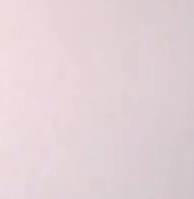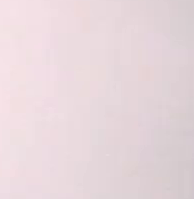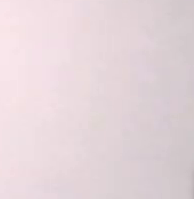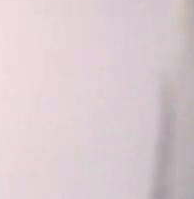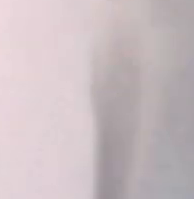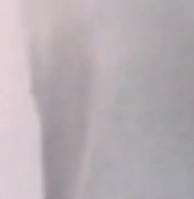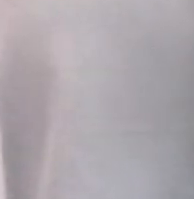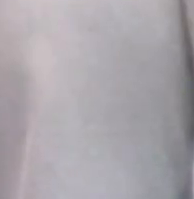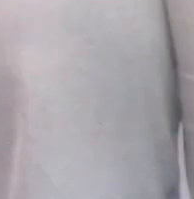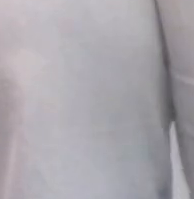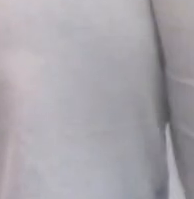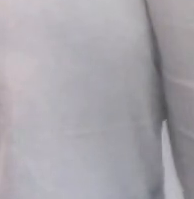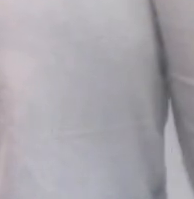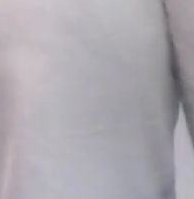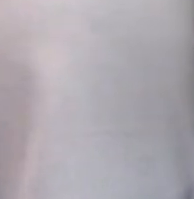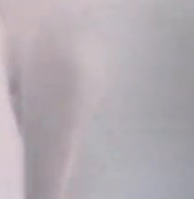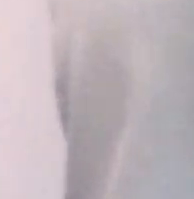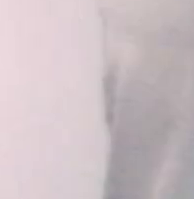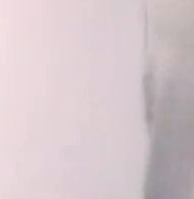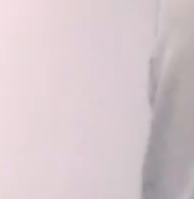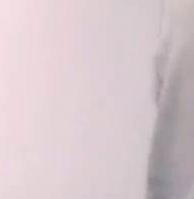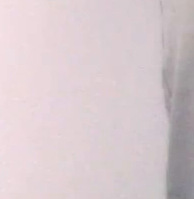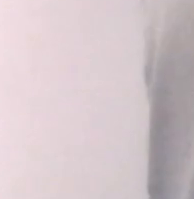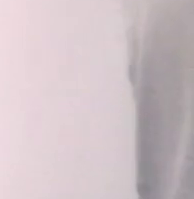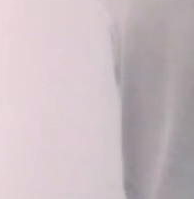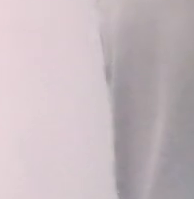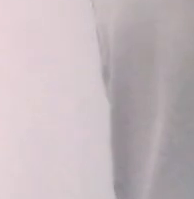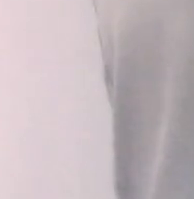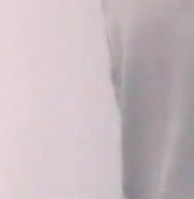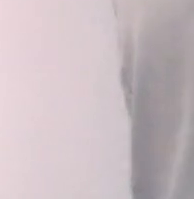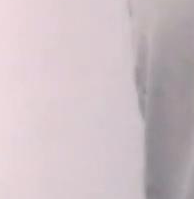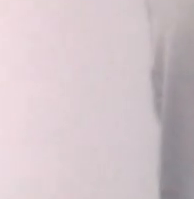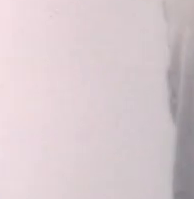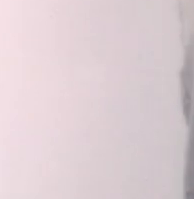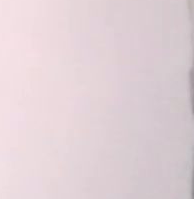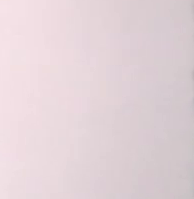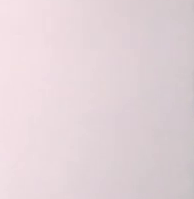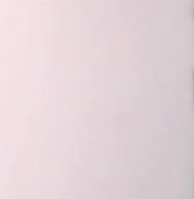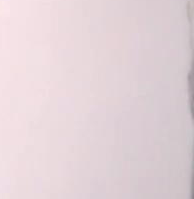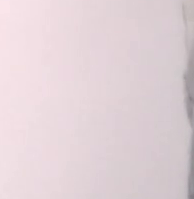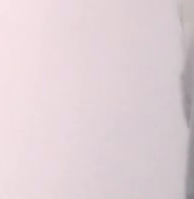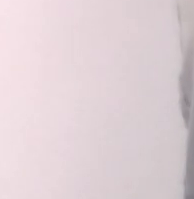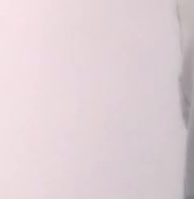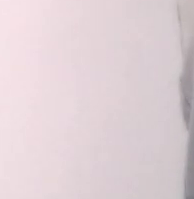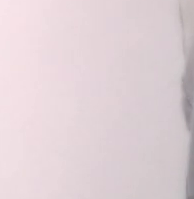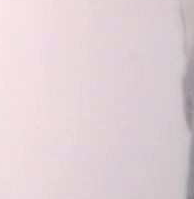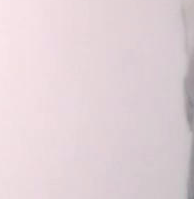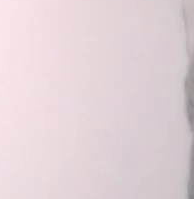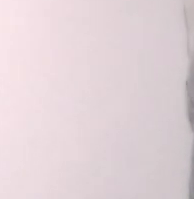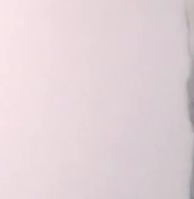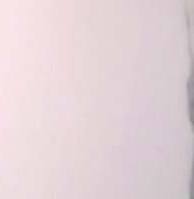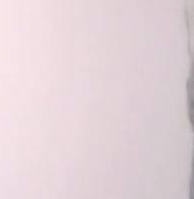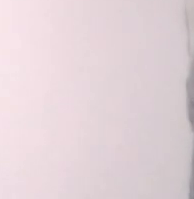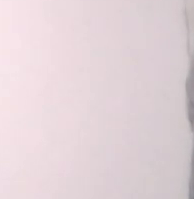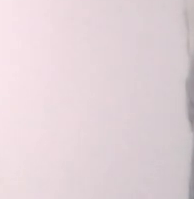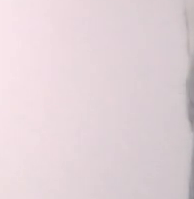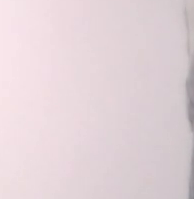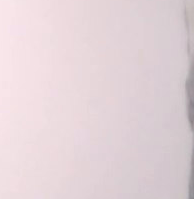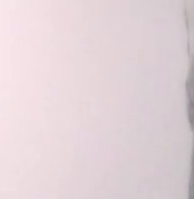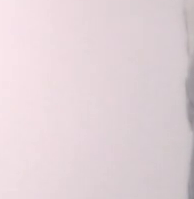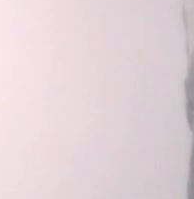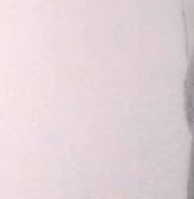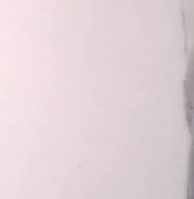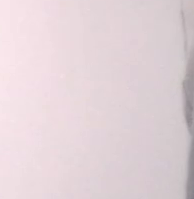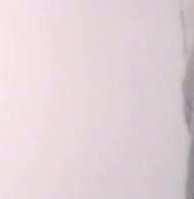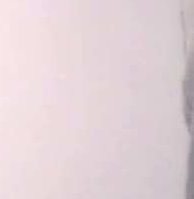eh na na base química e biotecnológica do Rio de Janeiro a gente apresenta a maior queda eu tô copiando os dados aqui